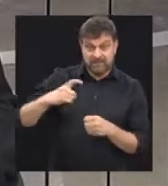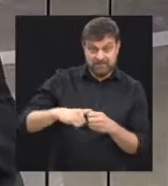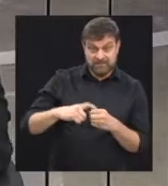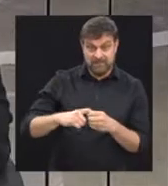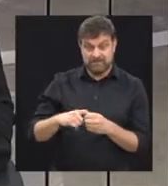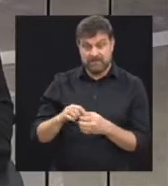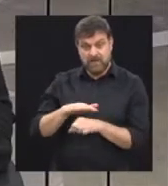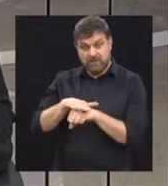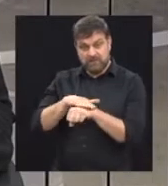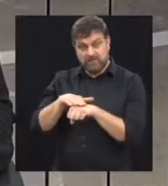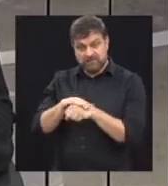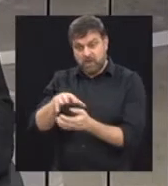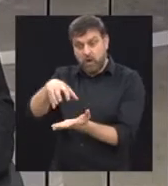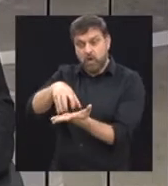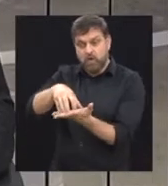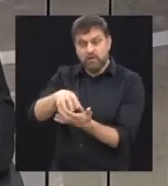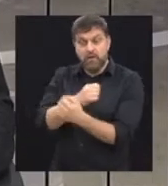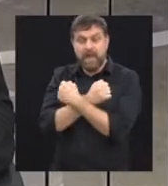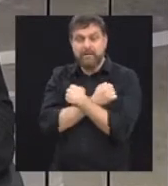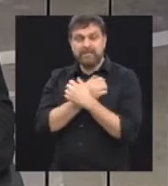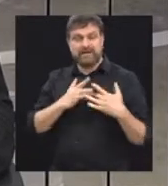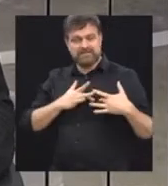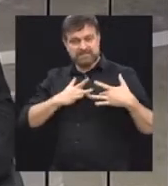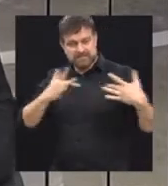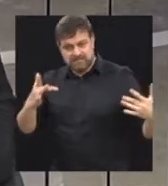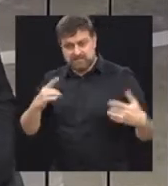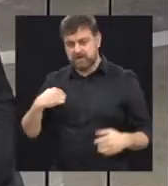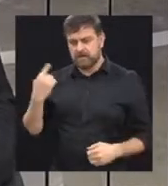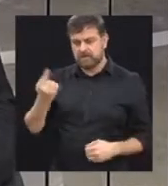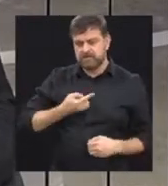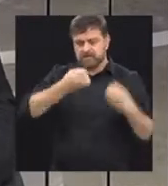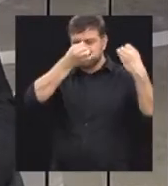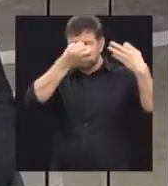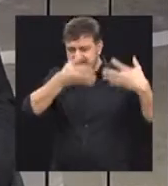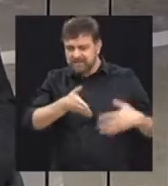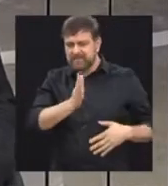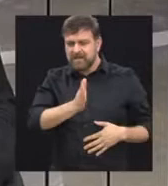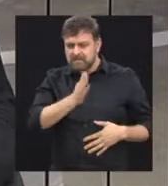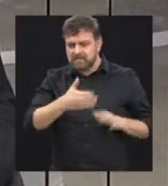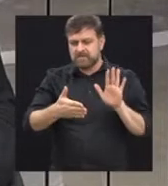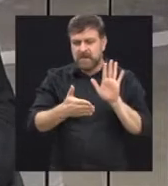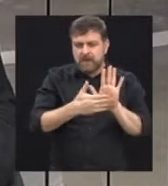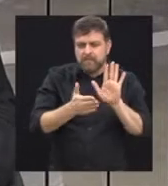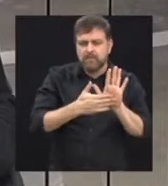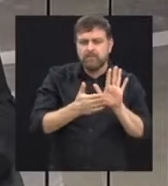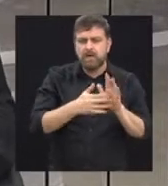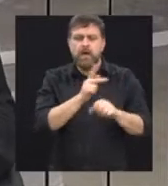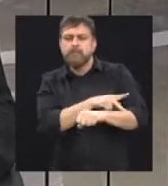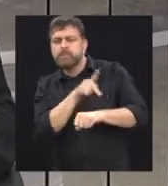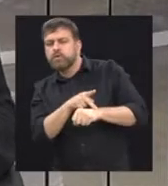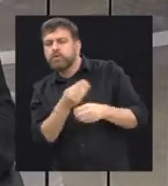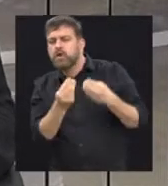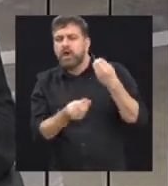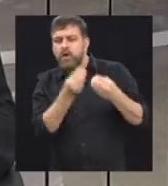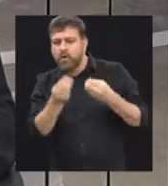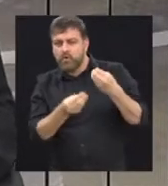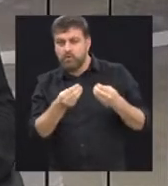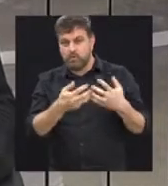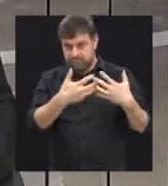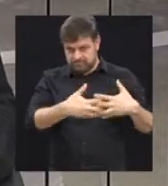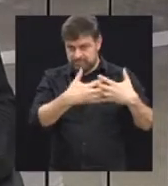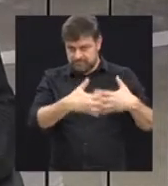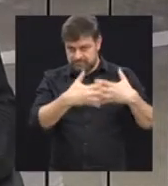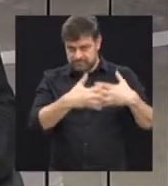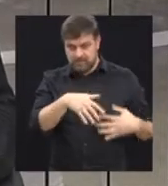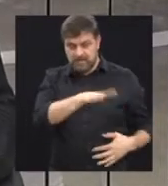Estamos aqui com a entidade Abrace Solidário e no bloco anterior a gente estava falando um pouquinho da proposta pedagógica, de algumas atividades que